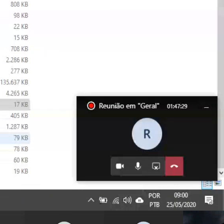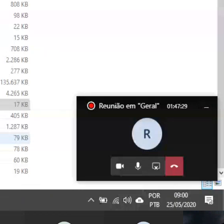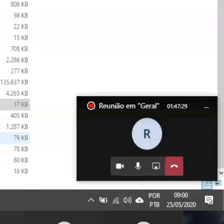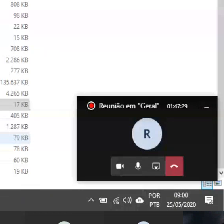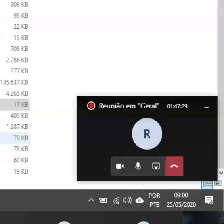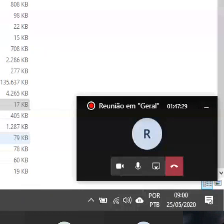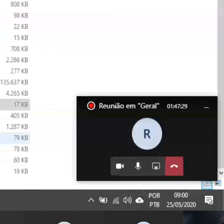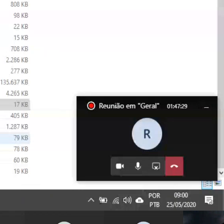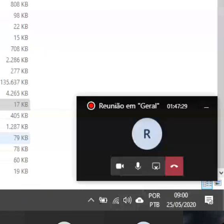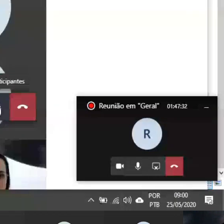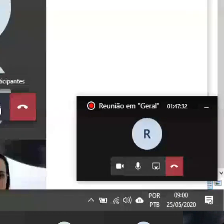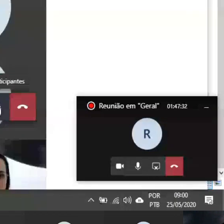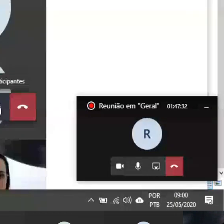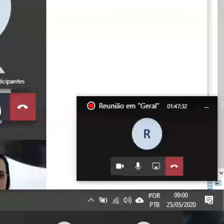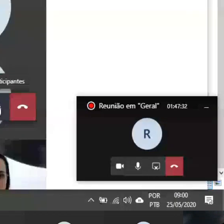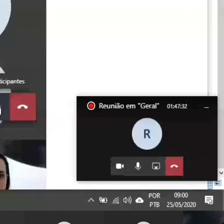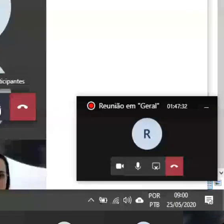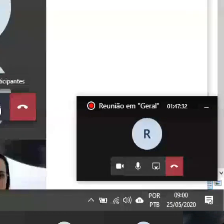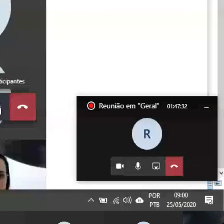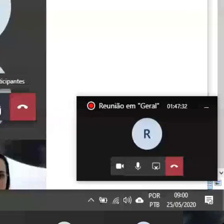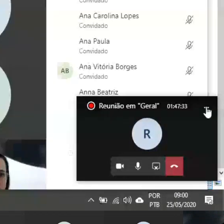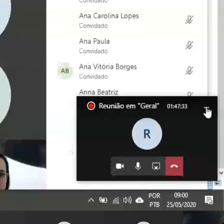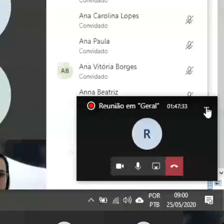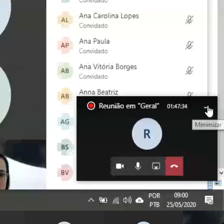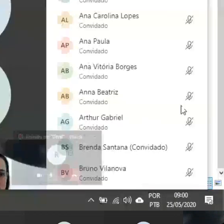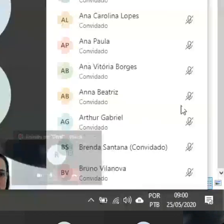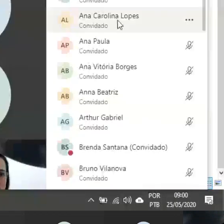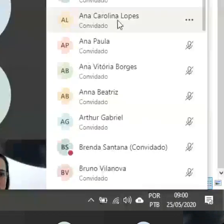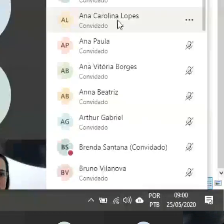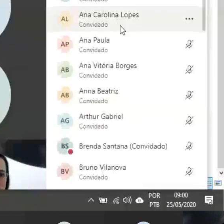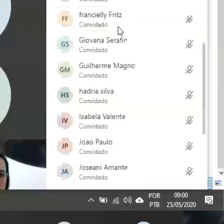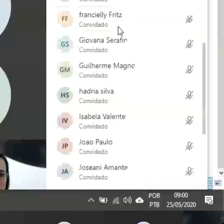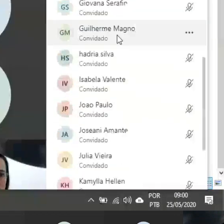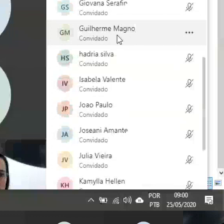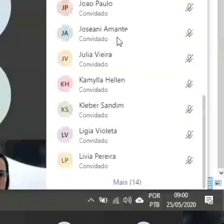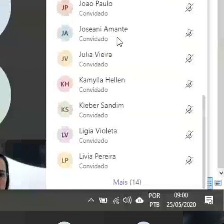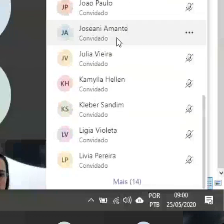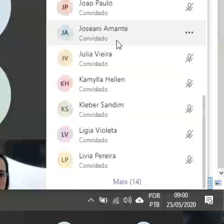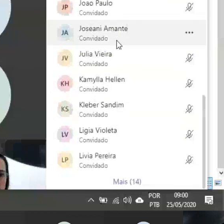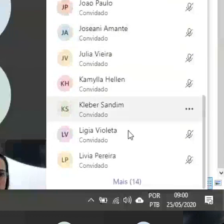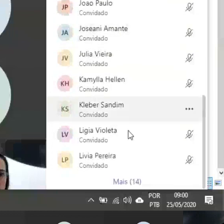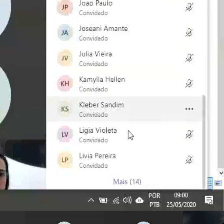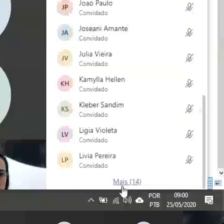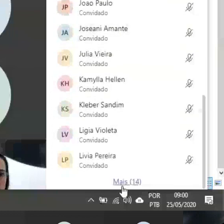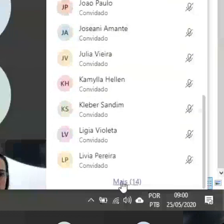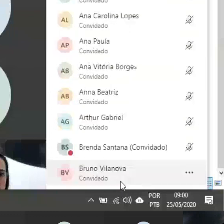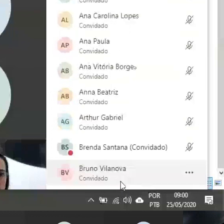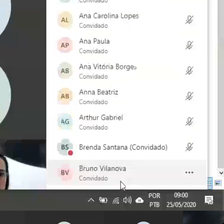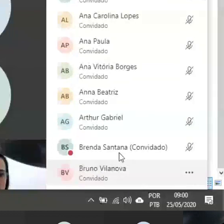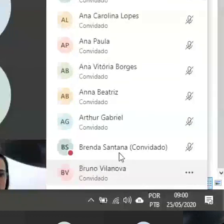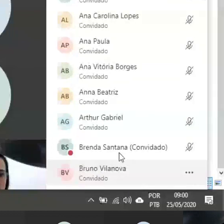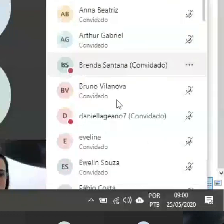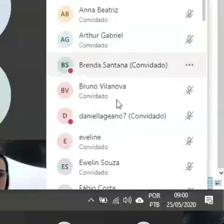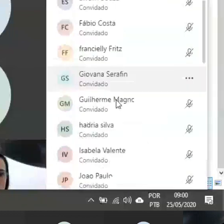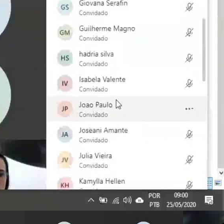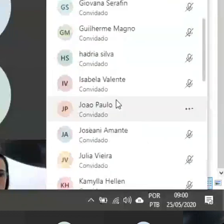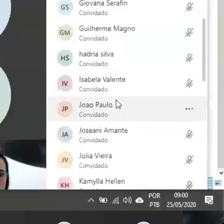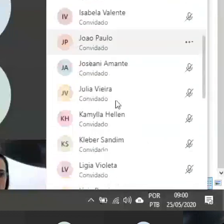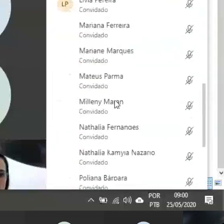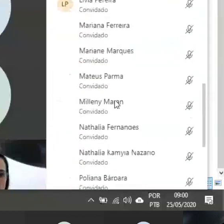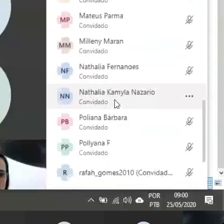Ó, cadê meus participantes? Vou gravar, temos 39 seres humanos, tá? E depois que a